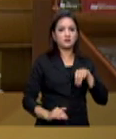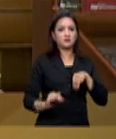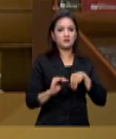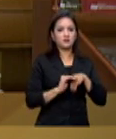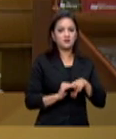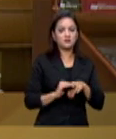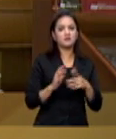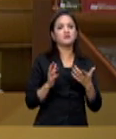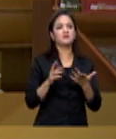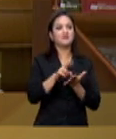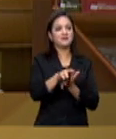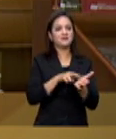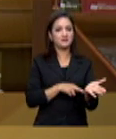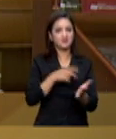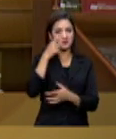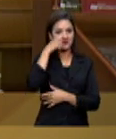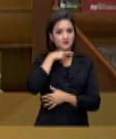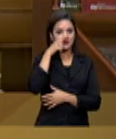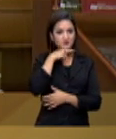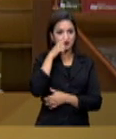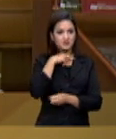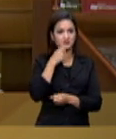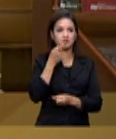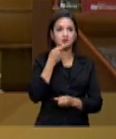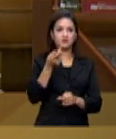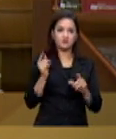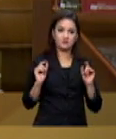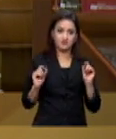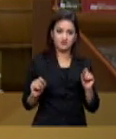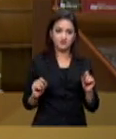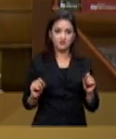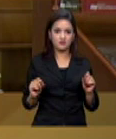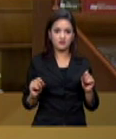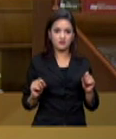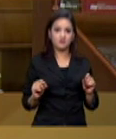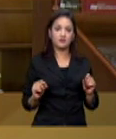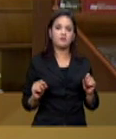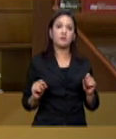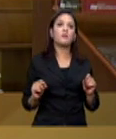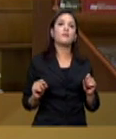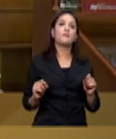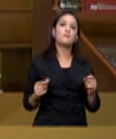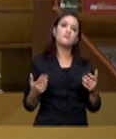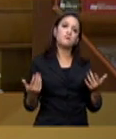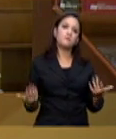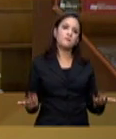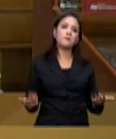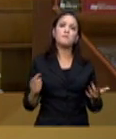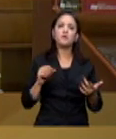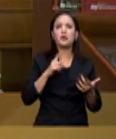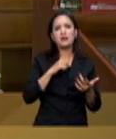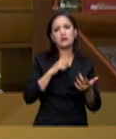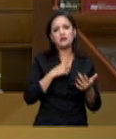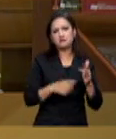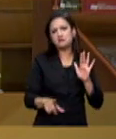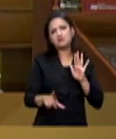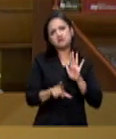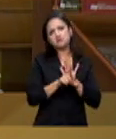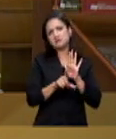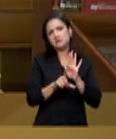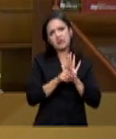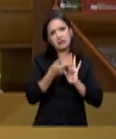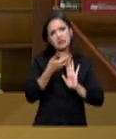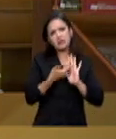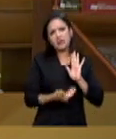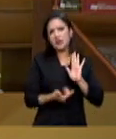Mendes, dizendo que a providência aventada nesta lei impugnada é absolutamente razoável. Não